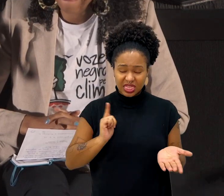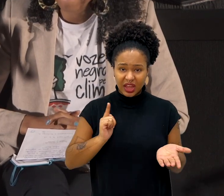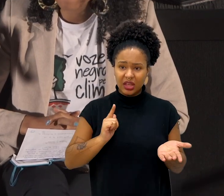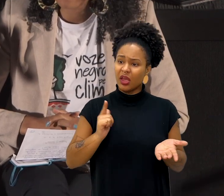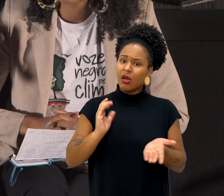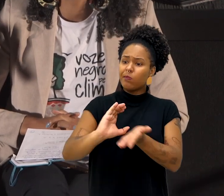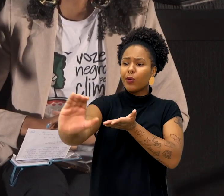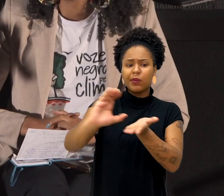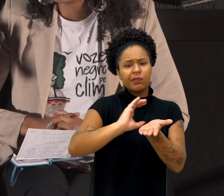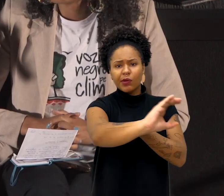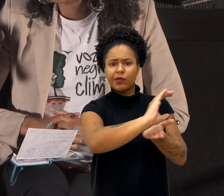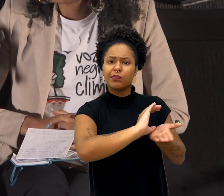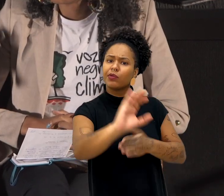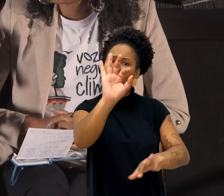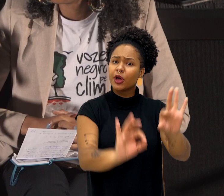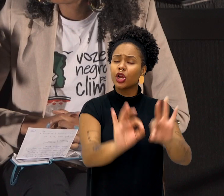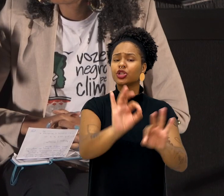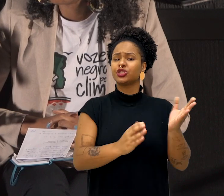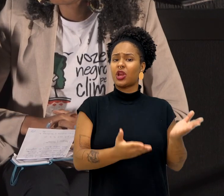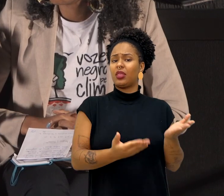investir em projetos, né,